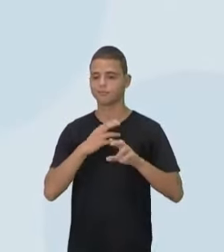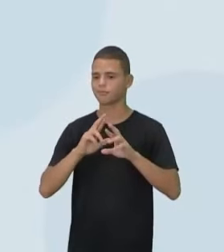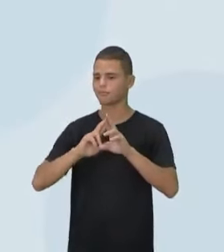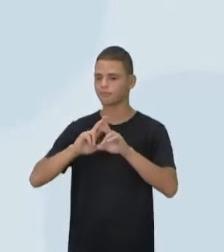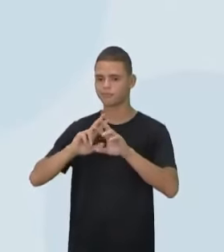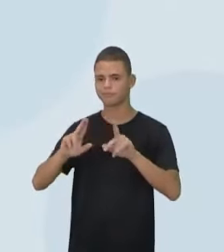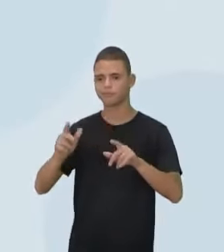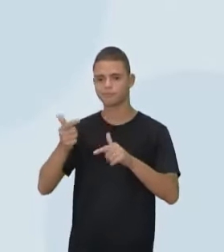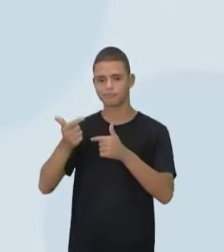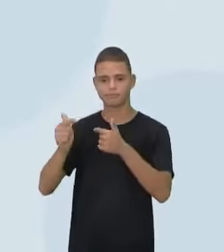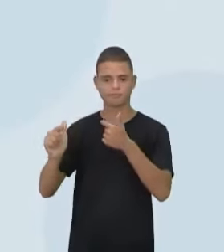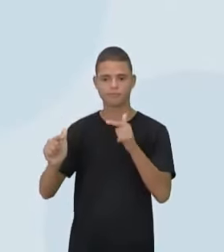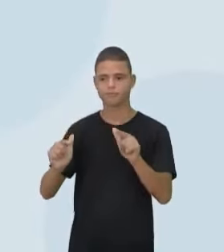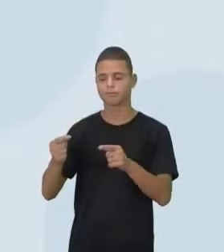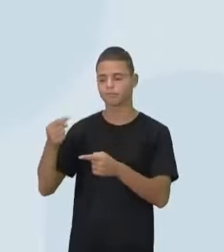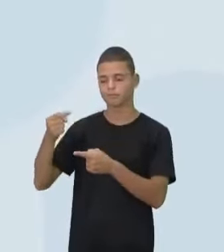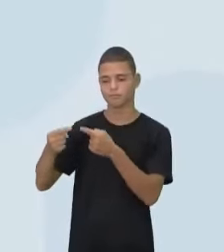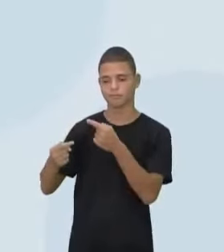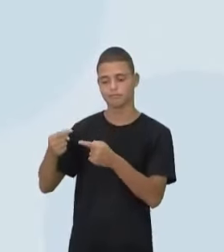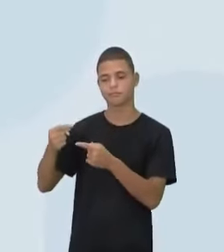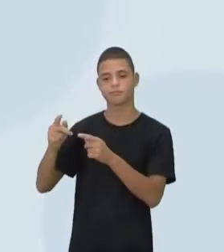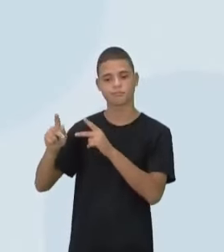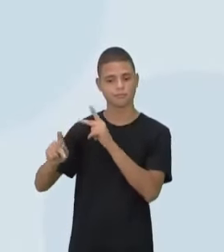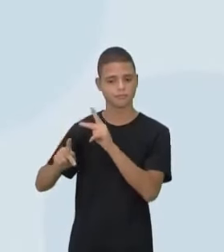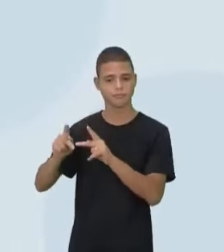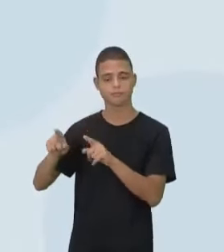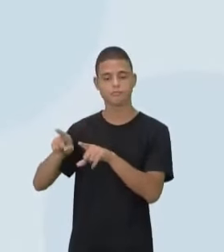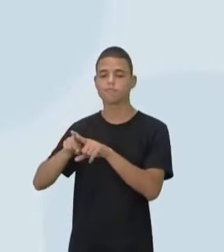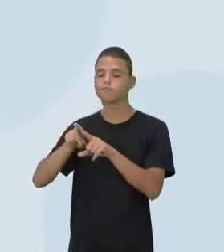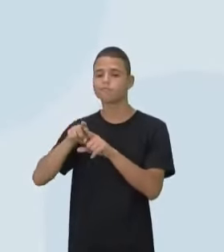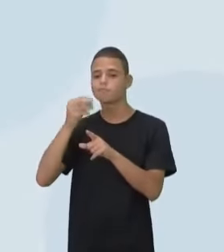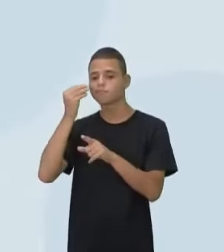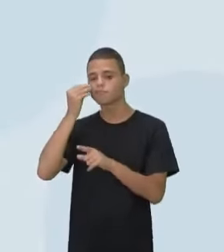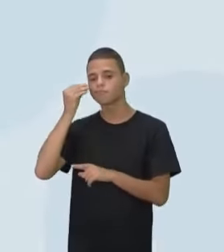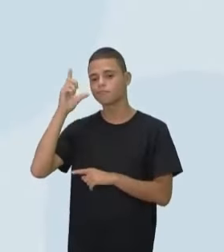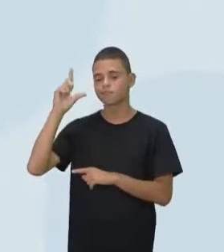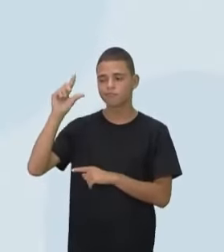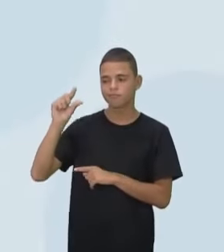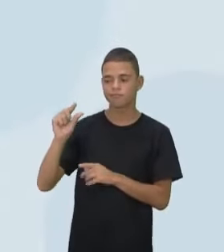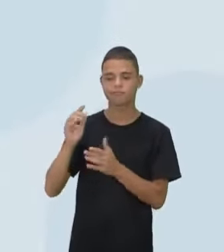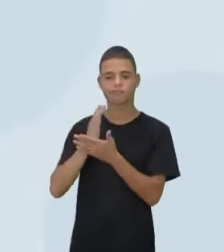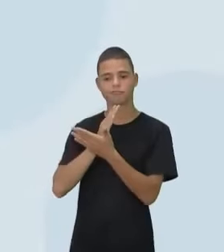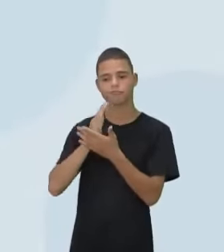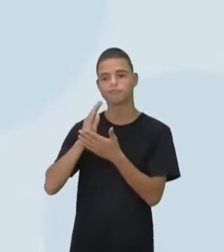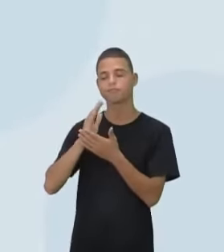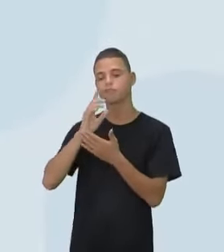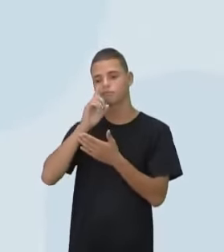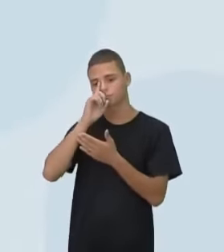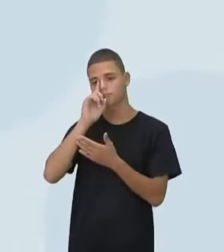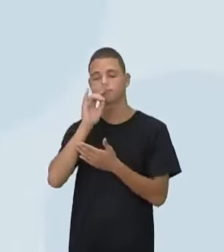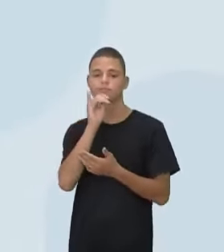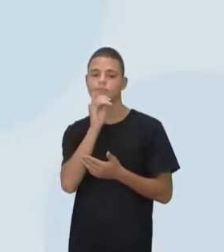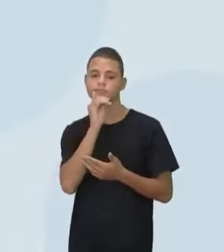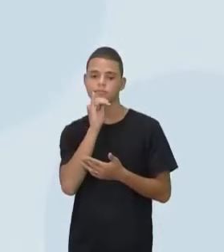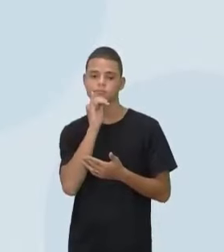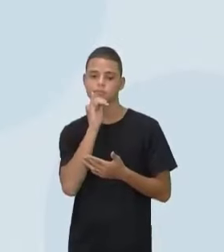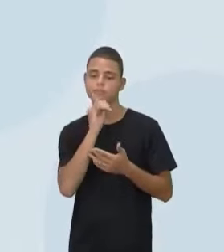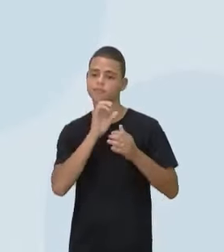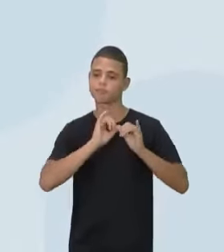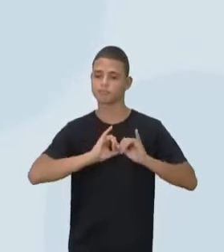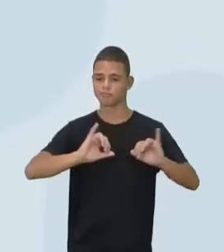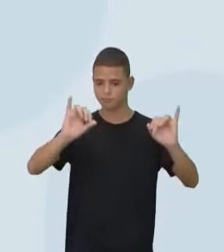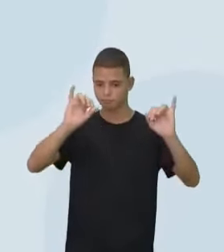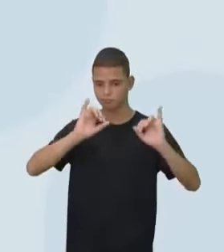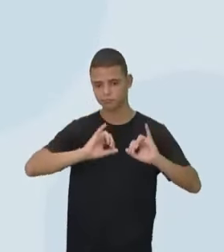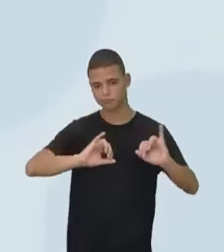diversas outras políticas públicas, né, que buscam também aí a redução de riscos e desastres, como, por exemplo, a campanha mundial Construindo